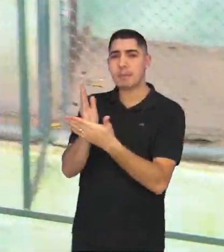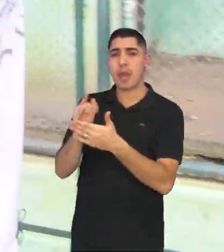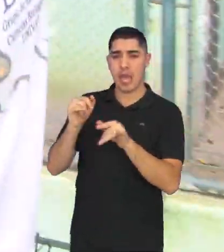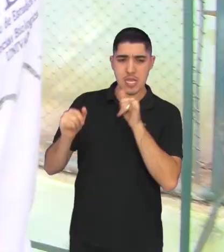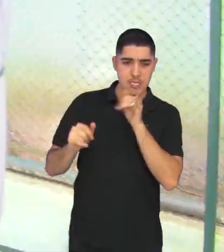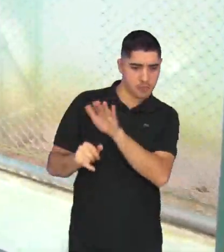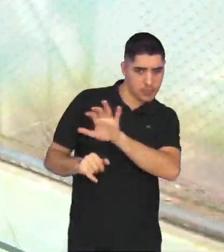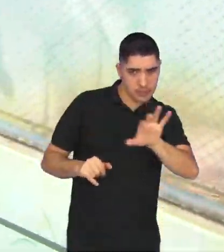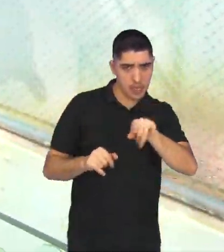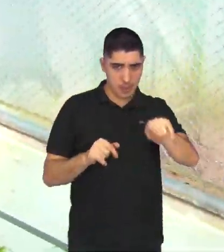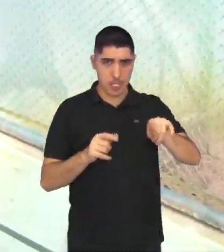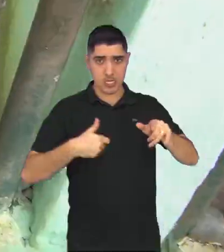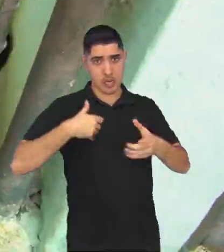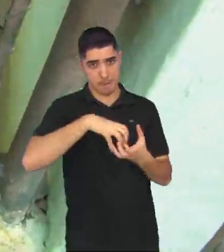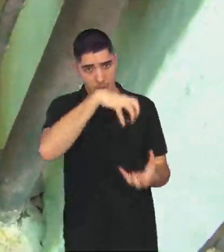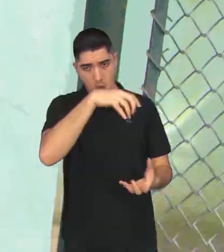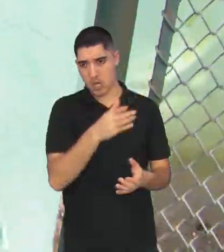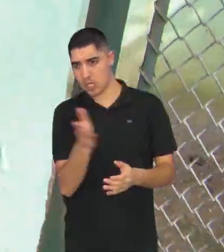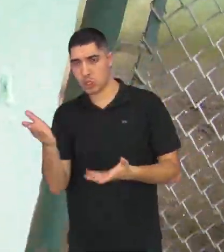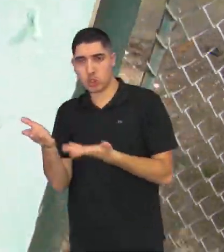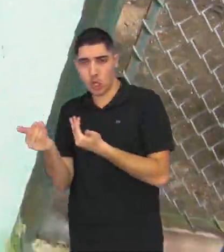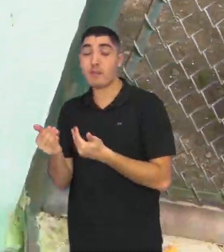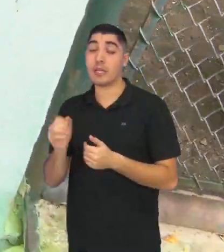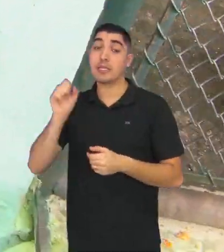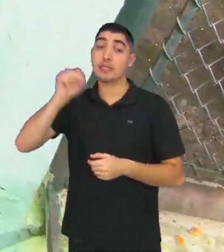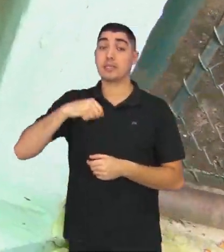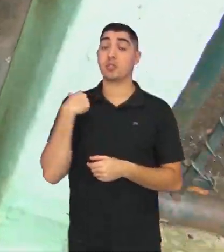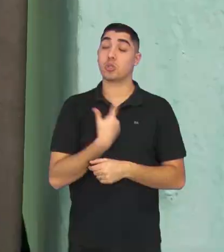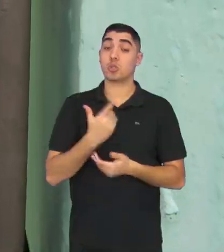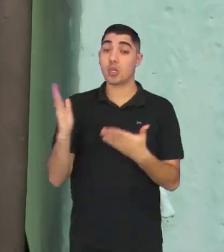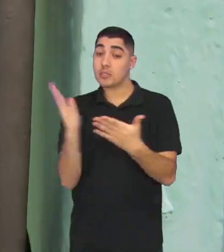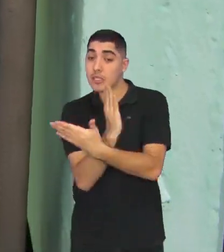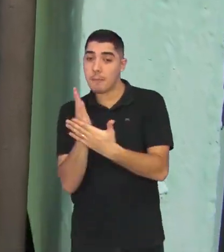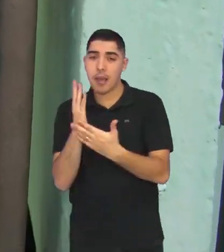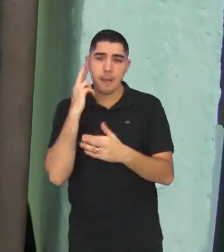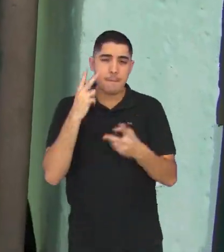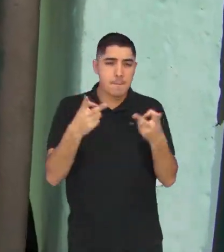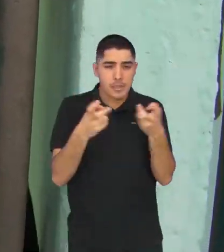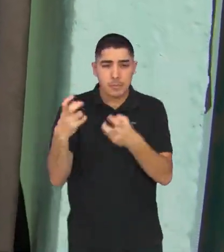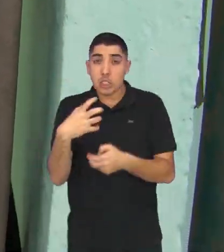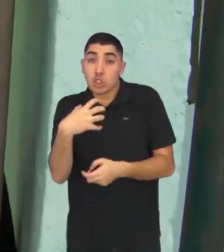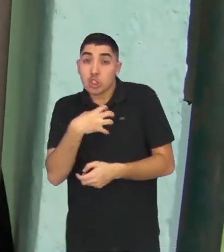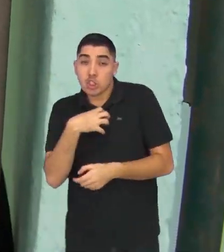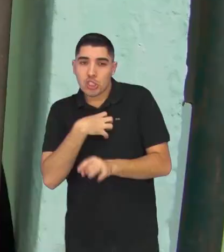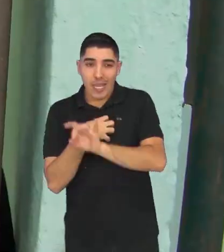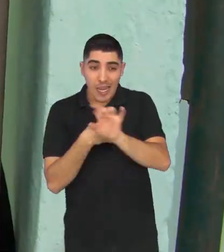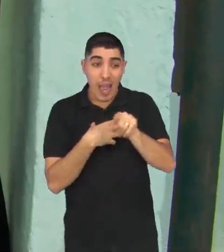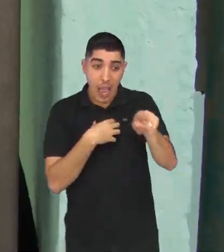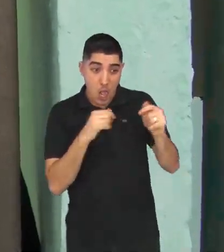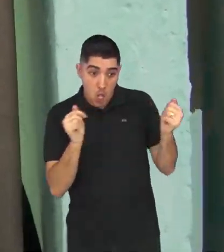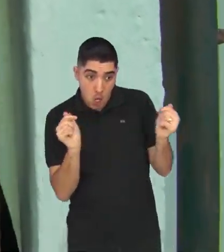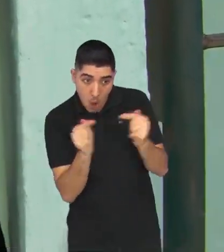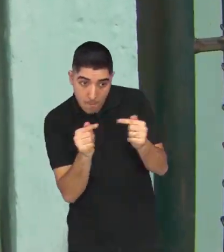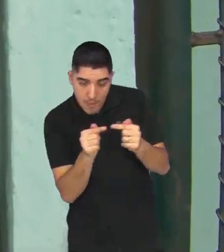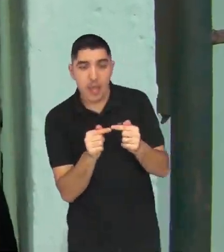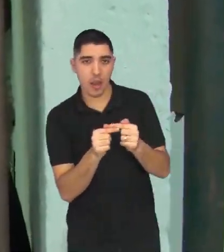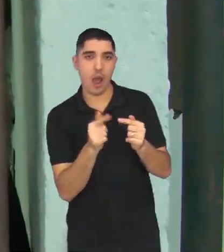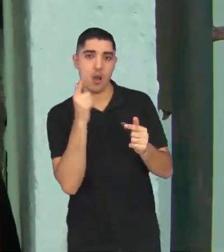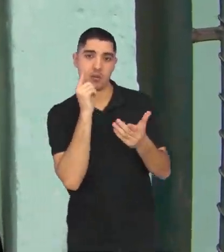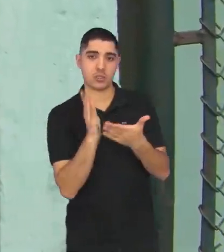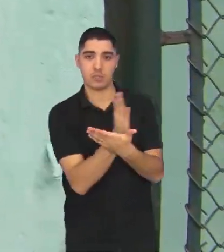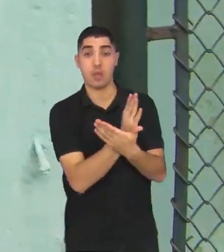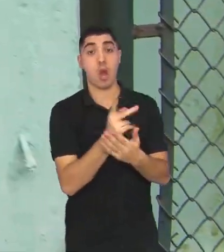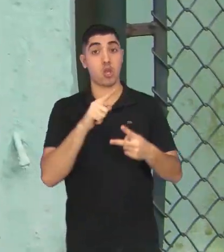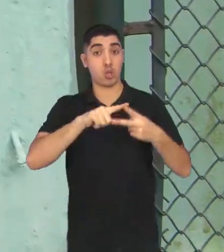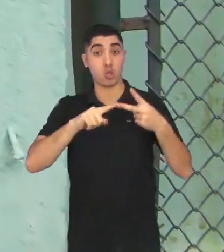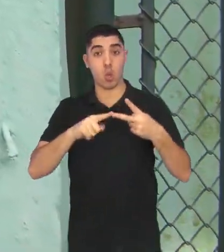são idosos, esses são mais jovens? Então a gente separa dentro do que a gente vai observando, né? Que tá dando certo, né? Entendi. Aqui